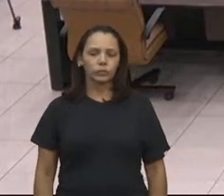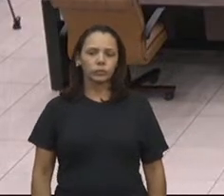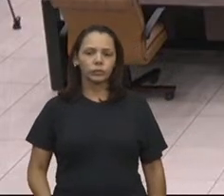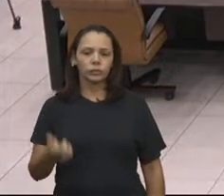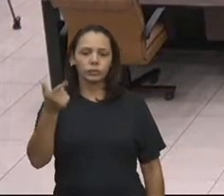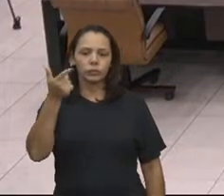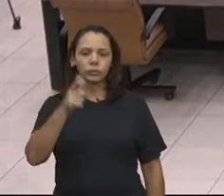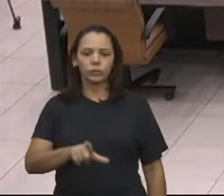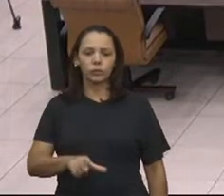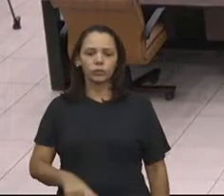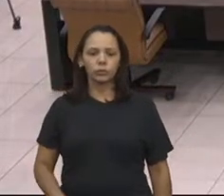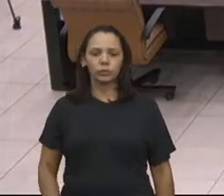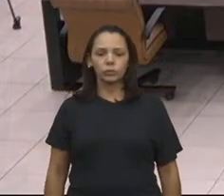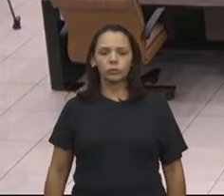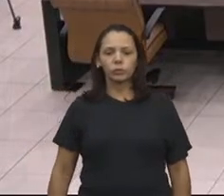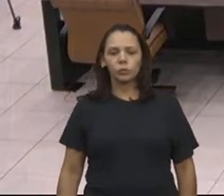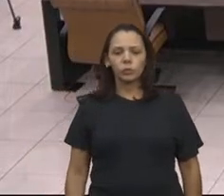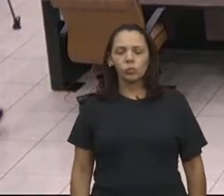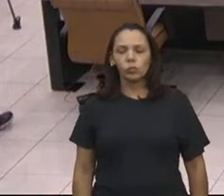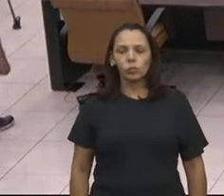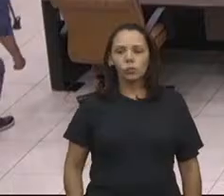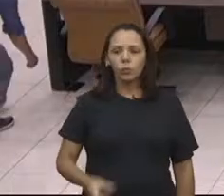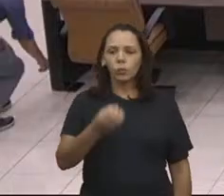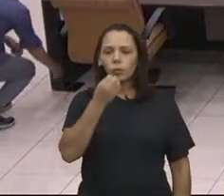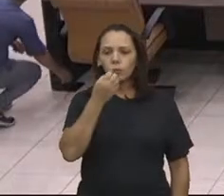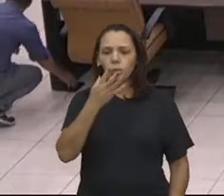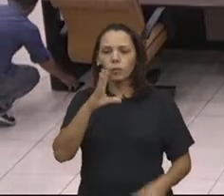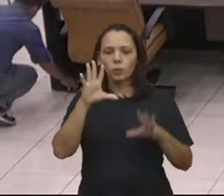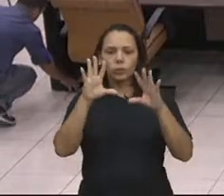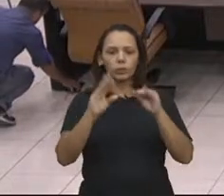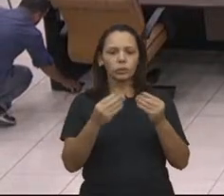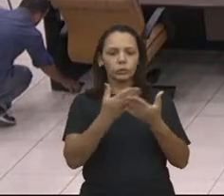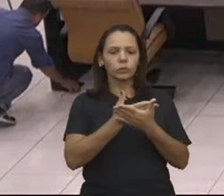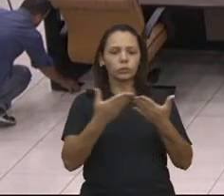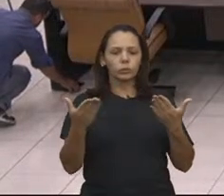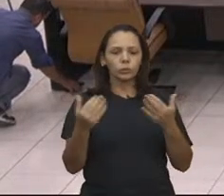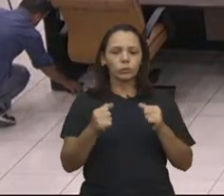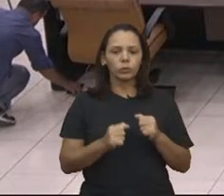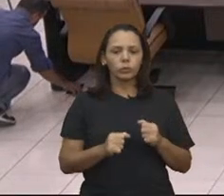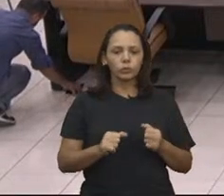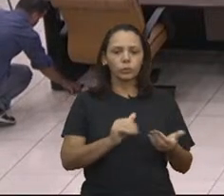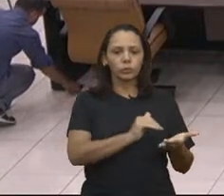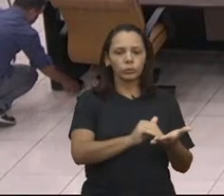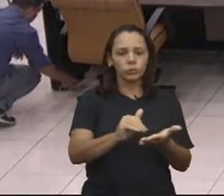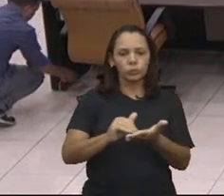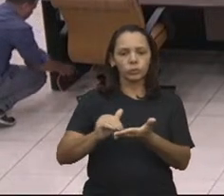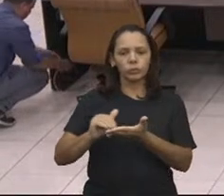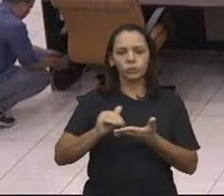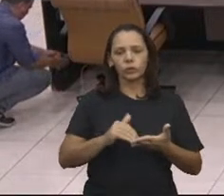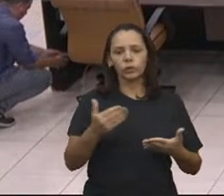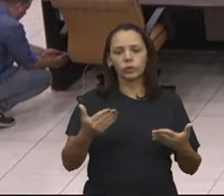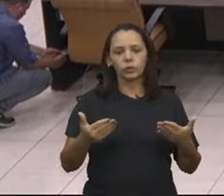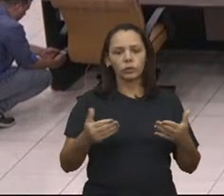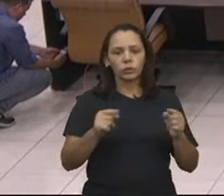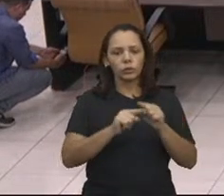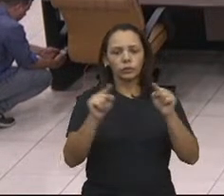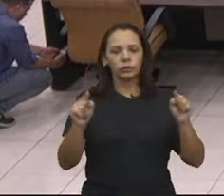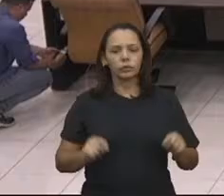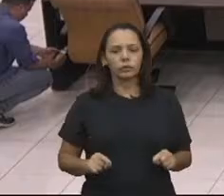Próximo vereador. Boa noite a todos. Boa noite, secretários,